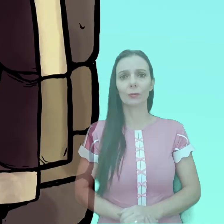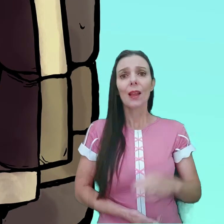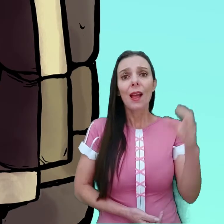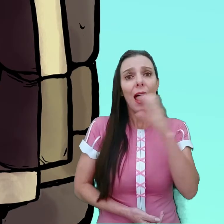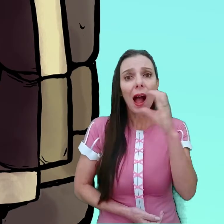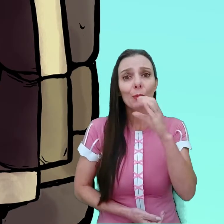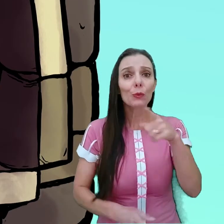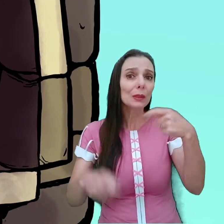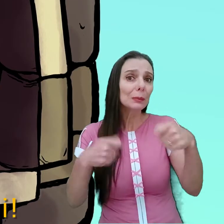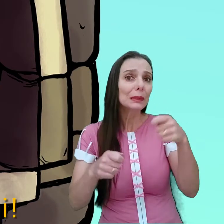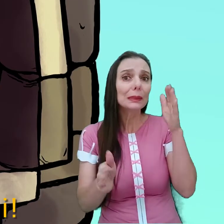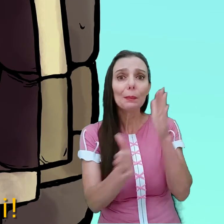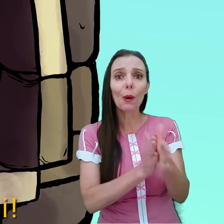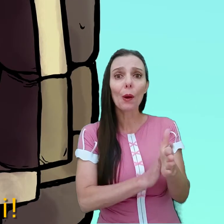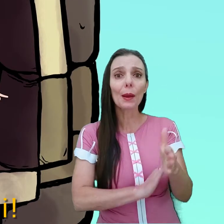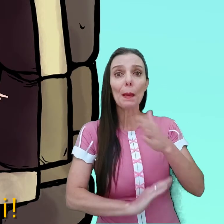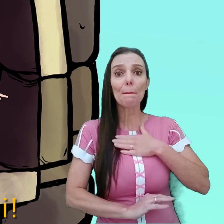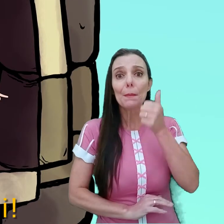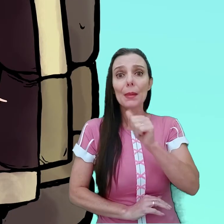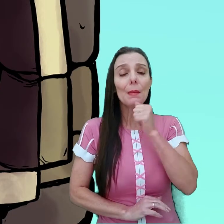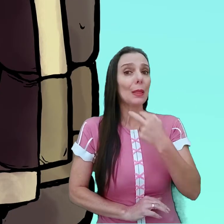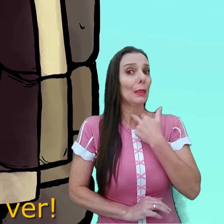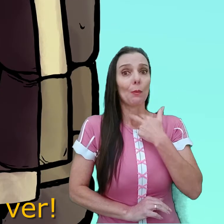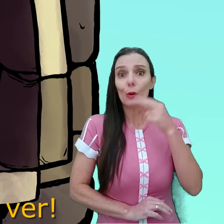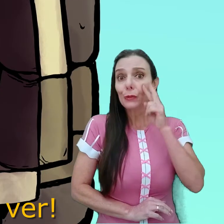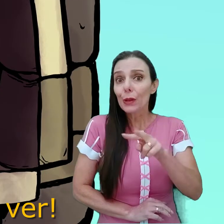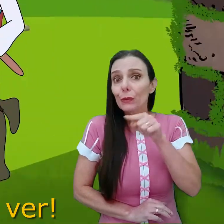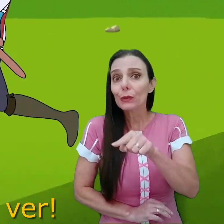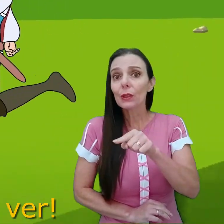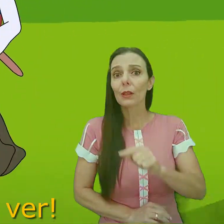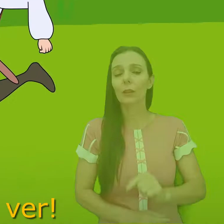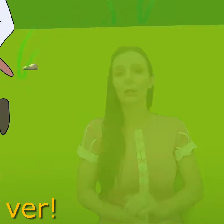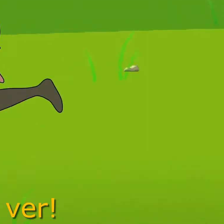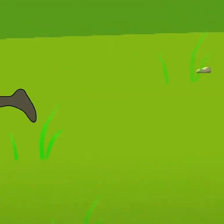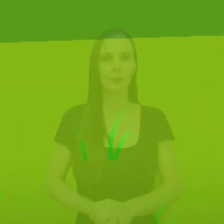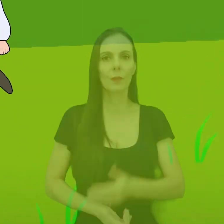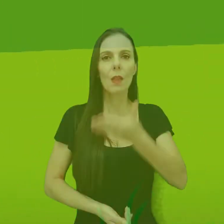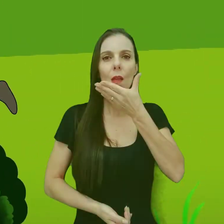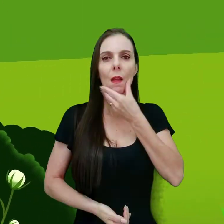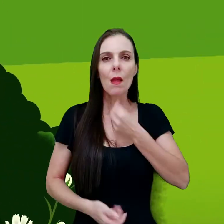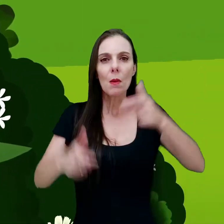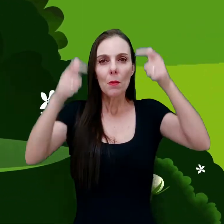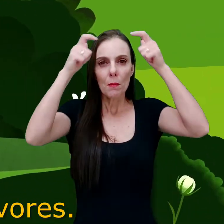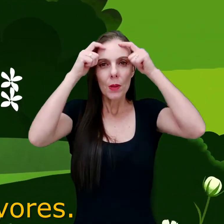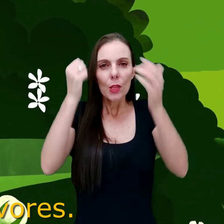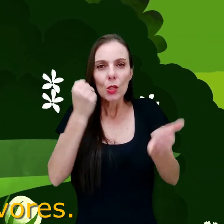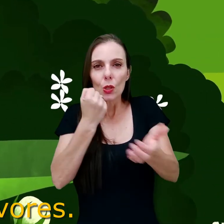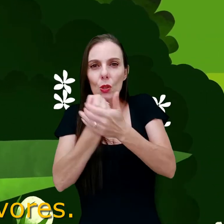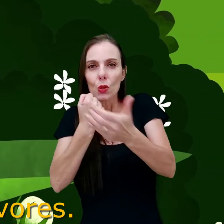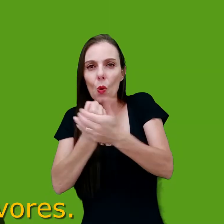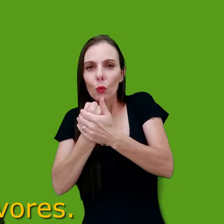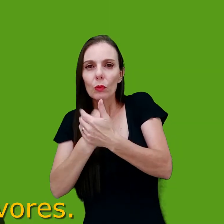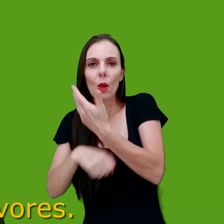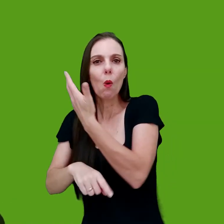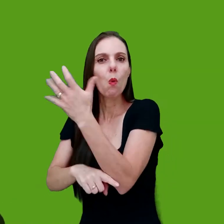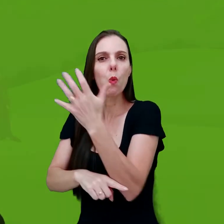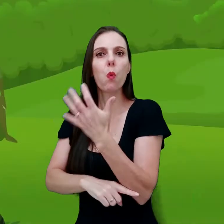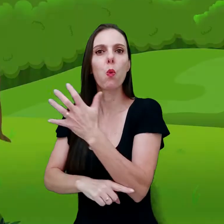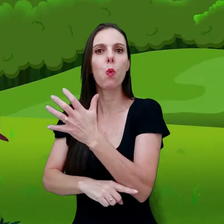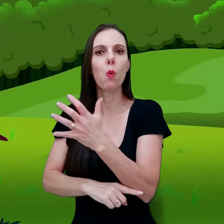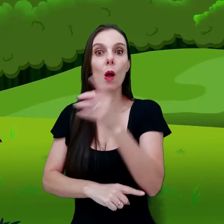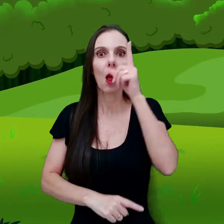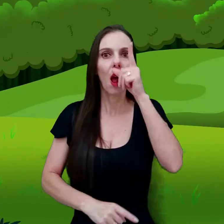chegando. Rápido! Você tem que sair daqui. Minha mãe não pode te ver. O príncipe então se escondeu atrás das